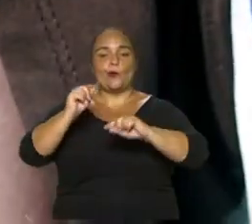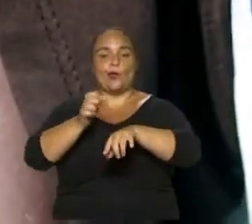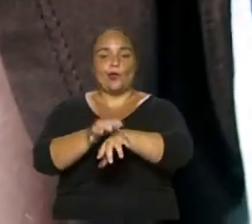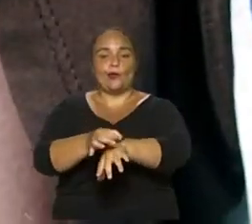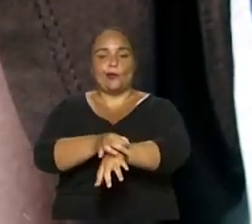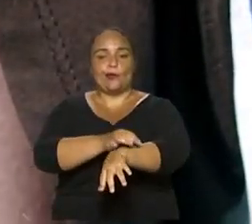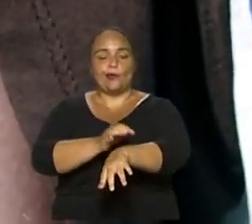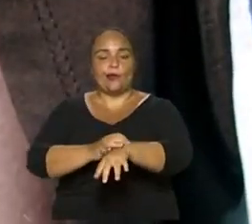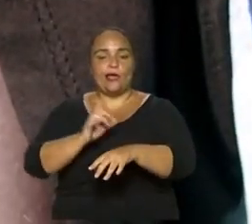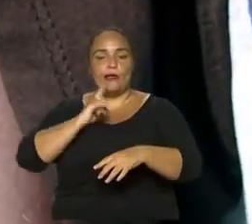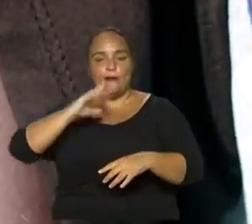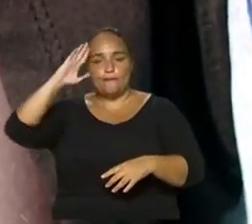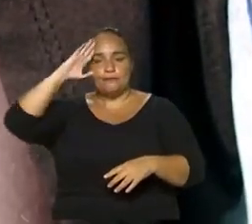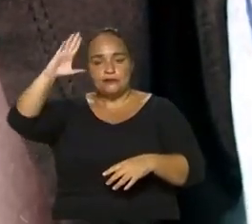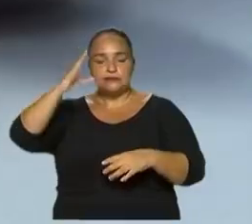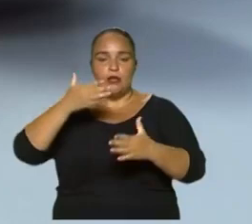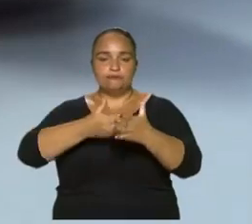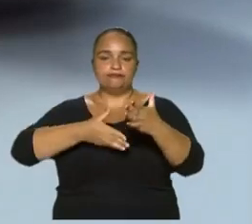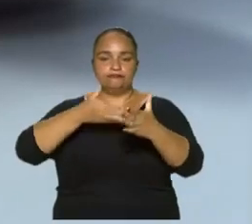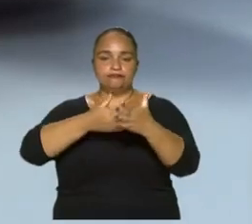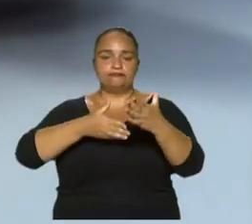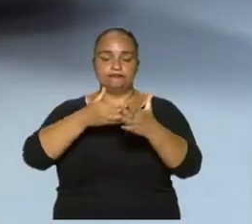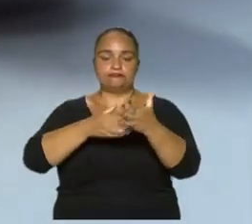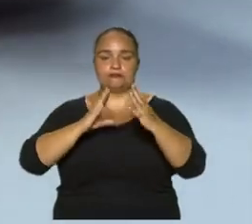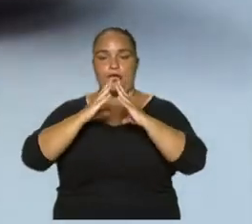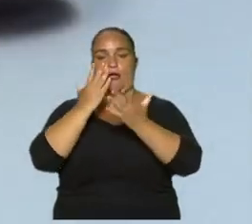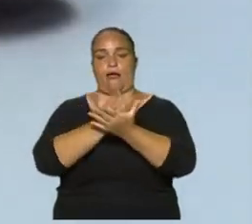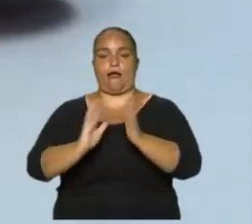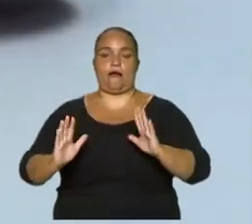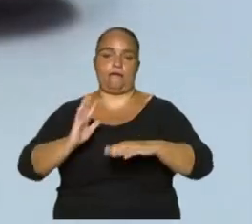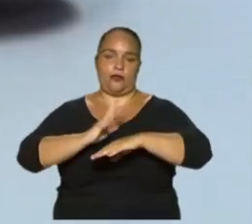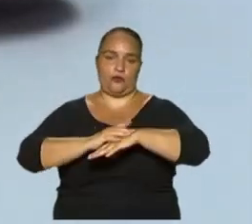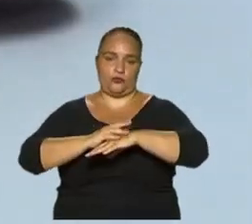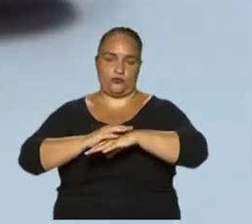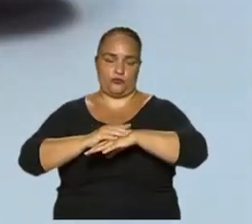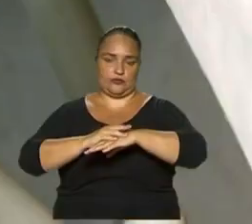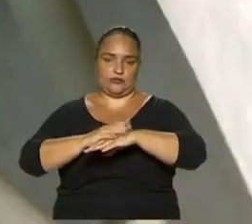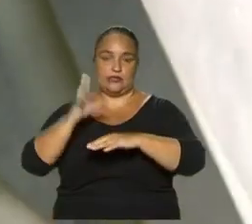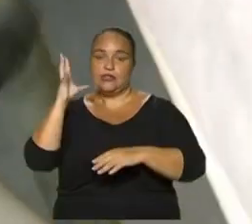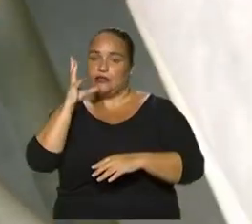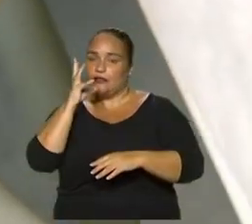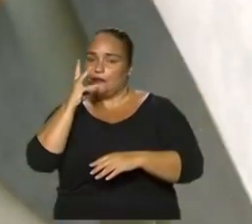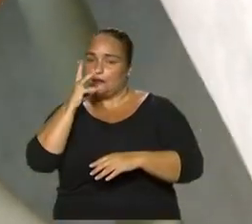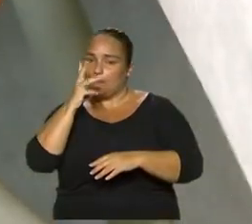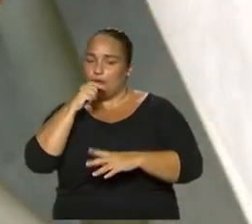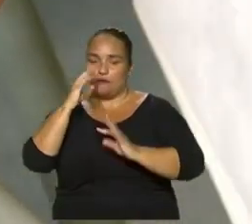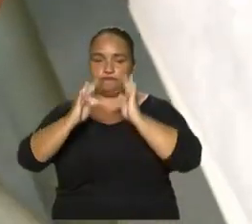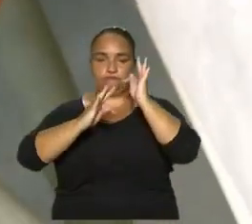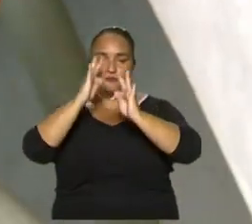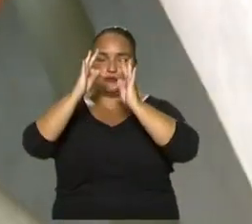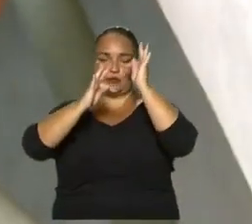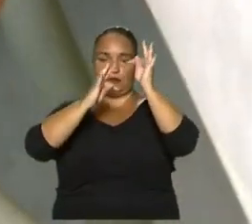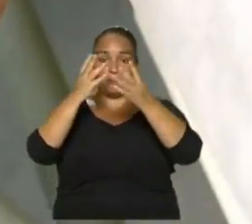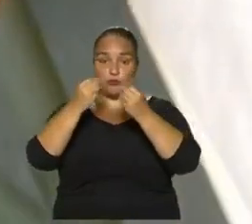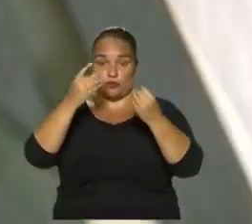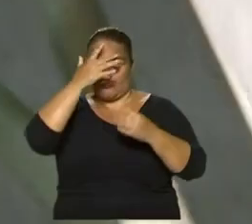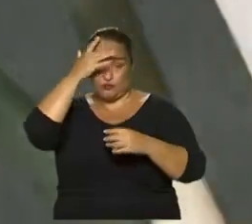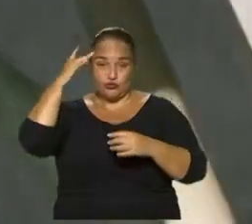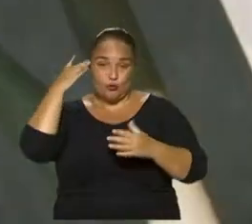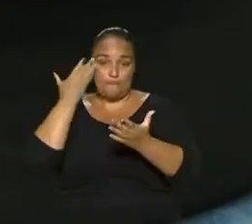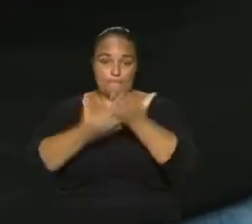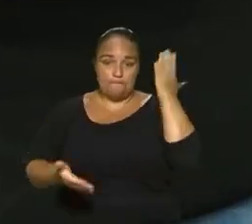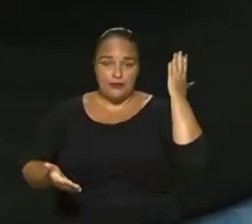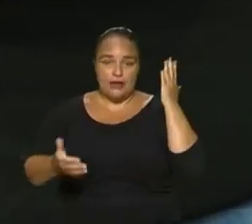ainda é uma das principais barreiras para eliminar a doença. Devido à demora no tratamento, muitas pessoas ainda perdem